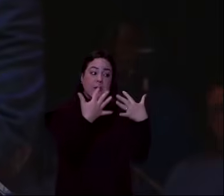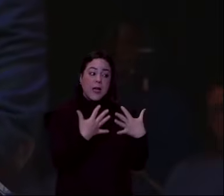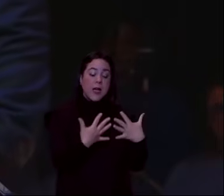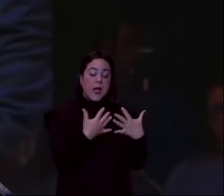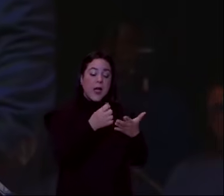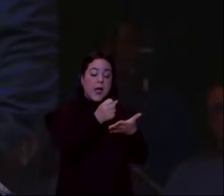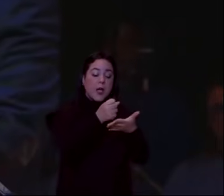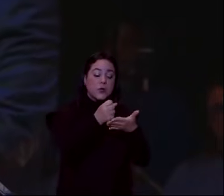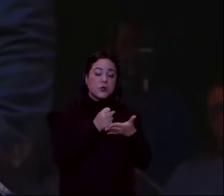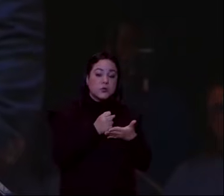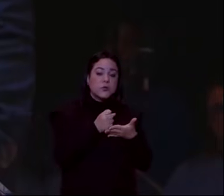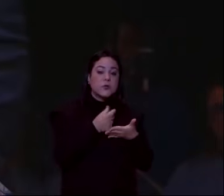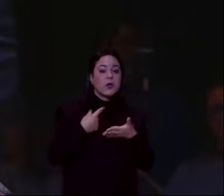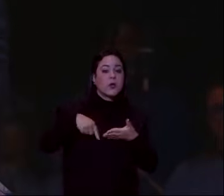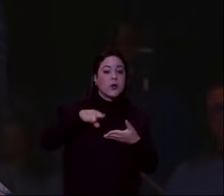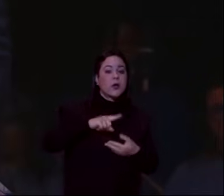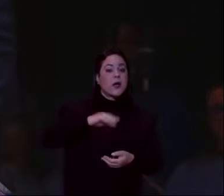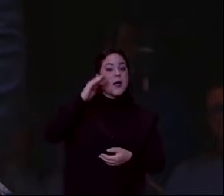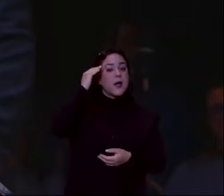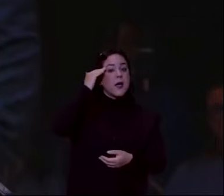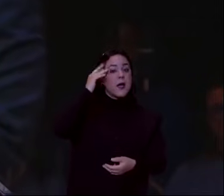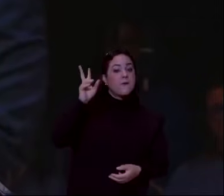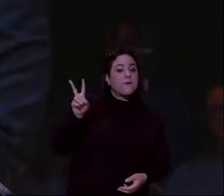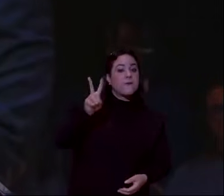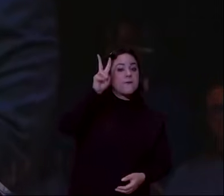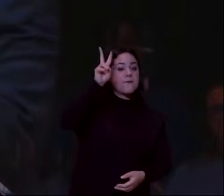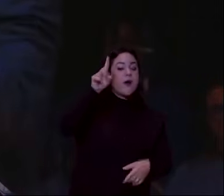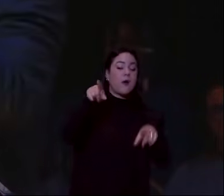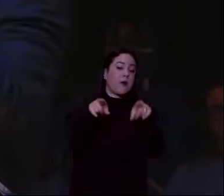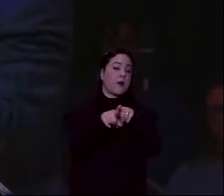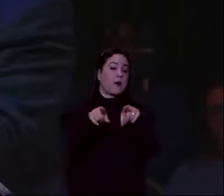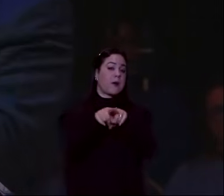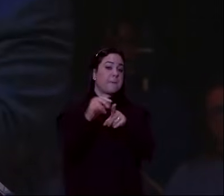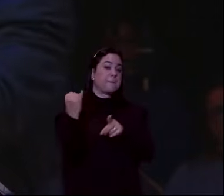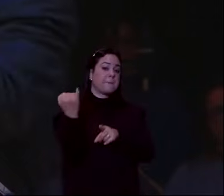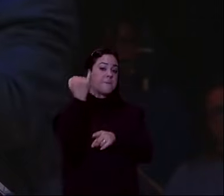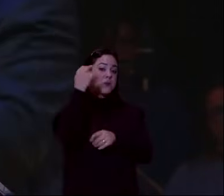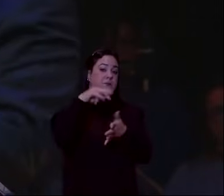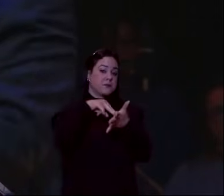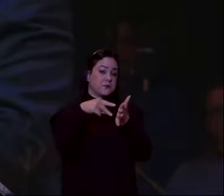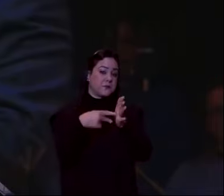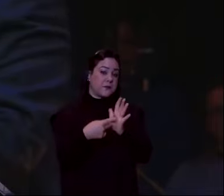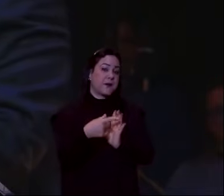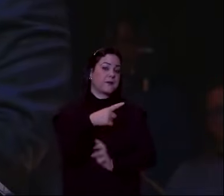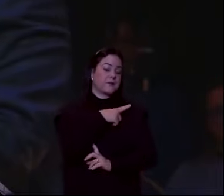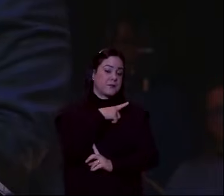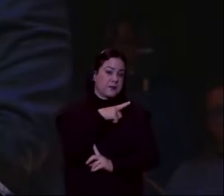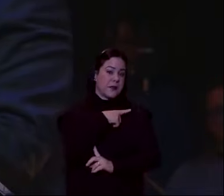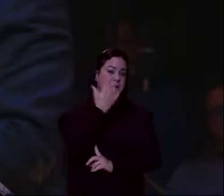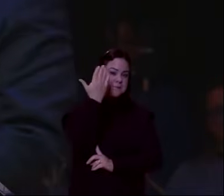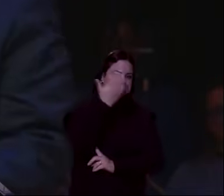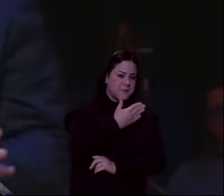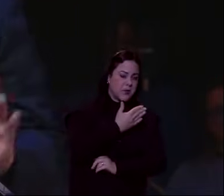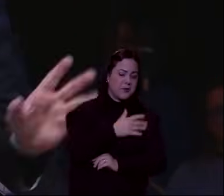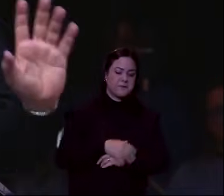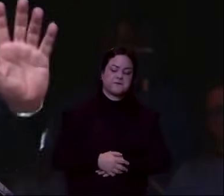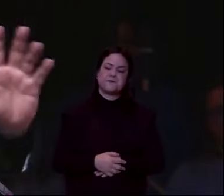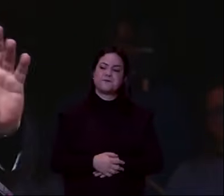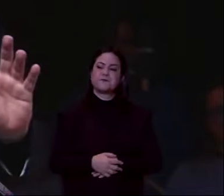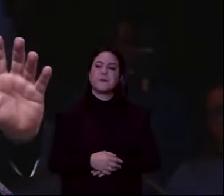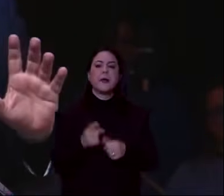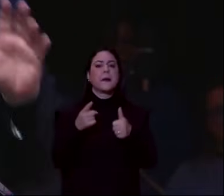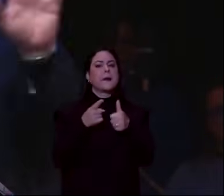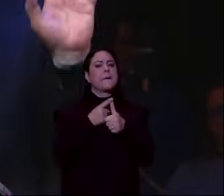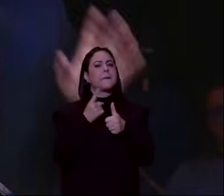nos ajudar a entender o valor e a importância desse significado dos sinais. A primeira coisa